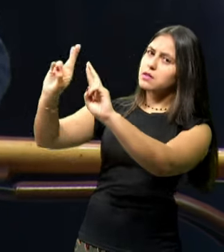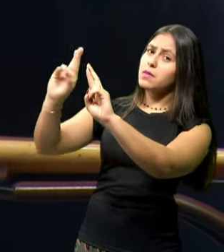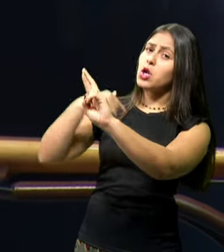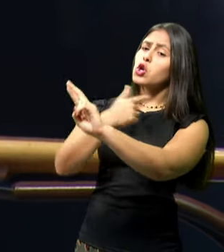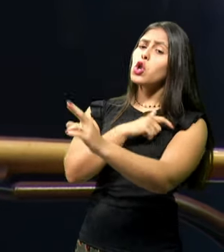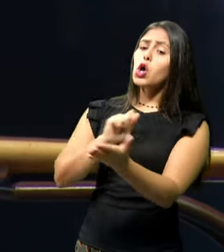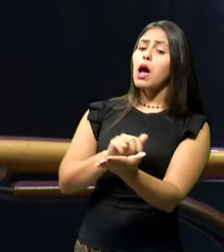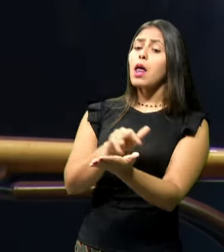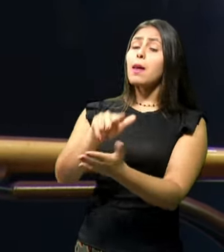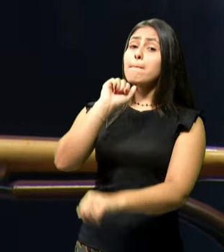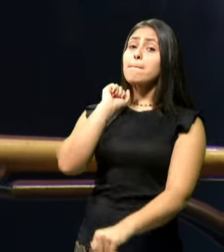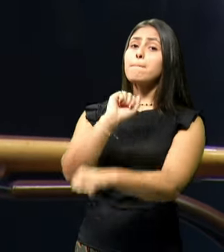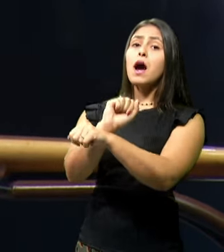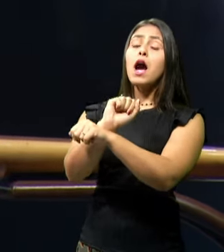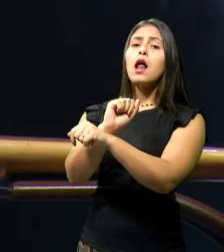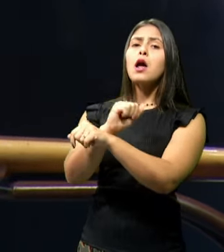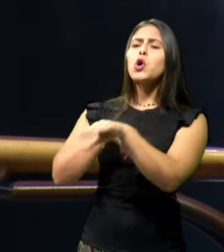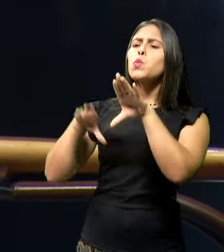paremos de andar, de conversar.